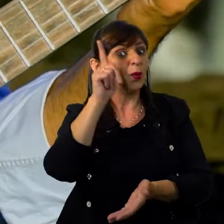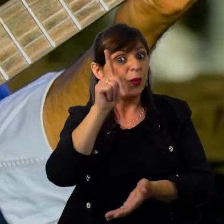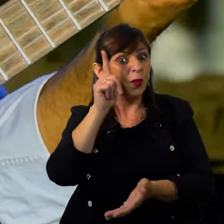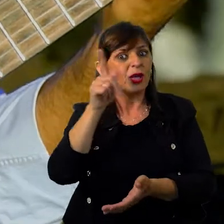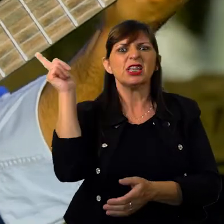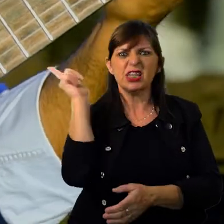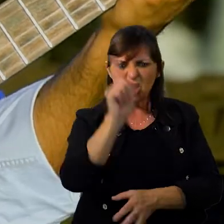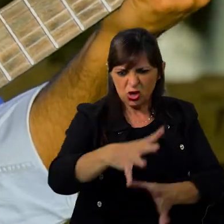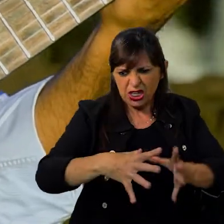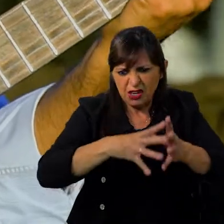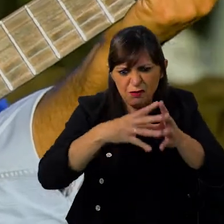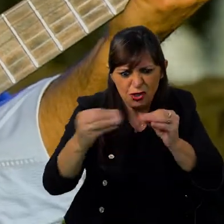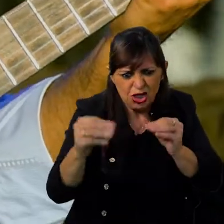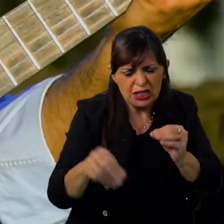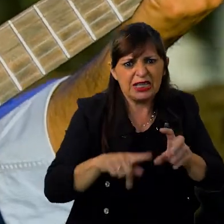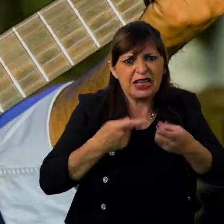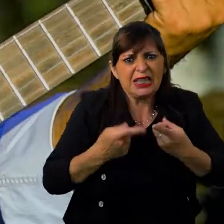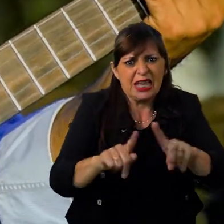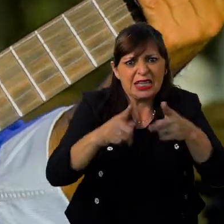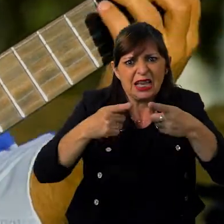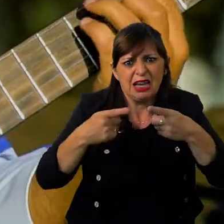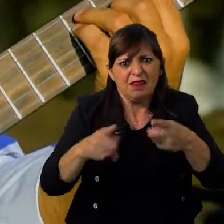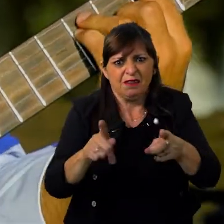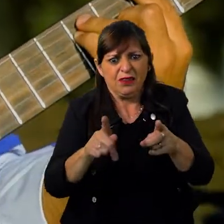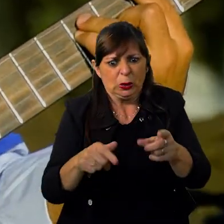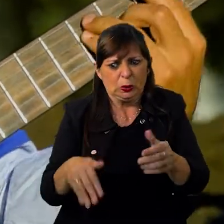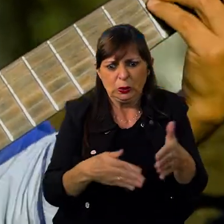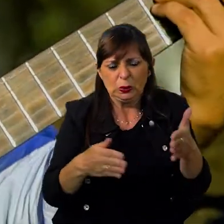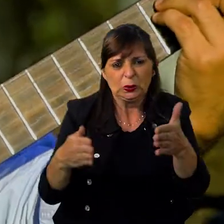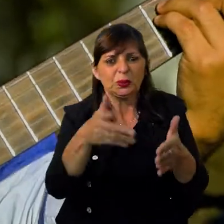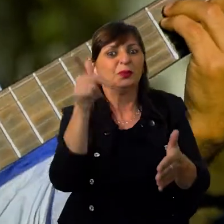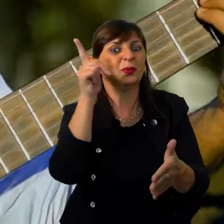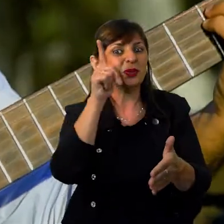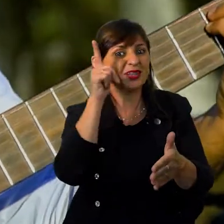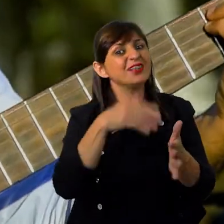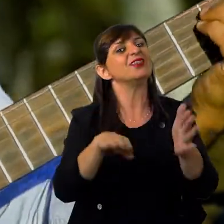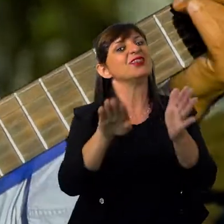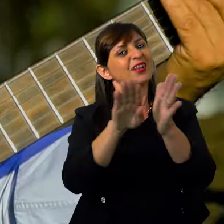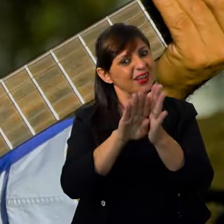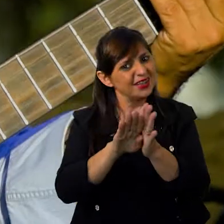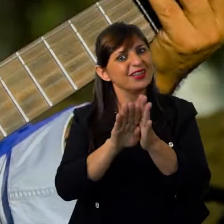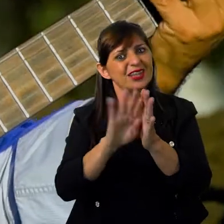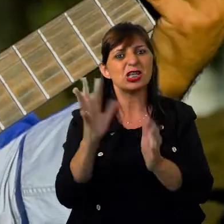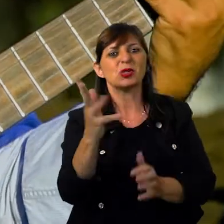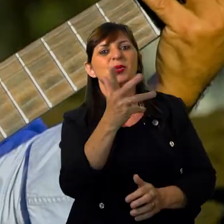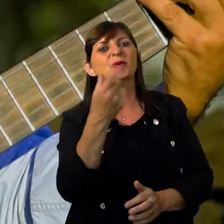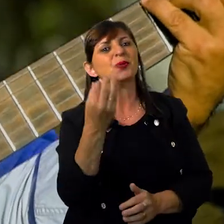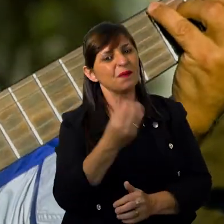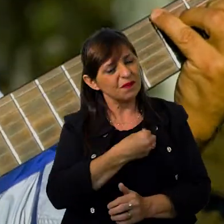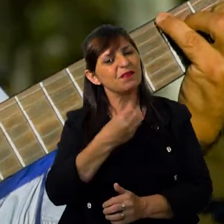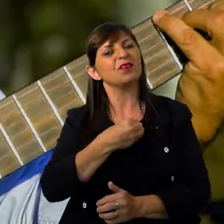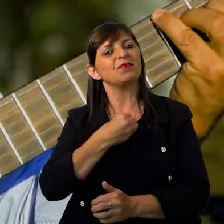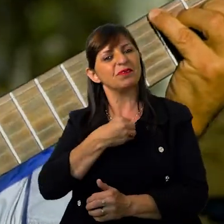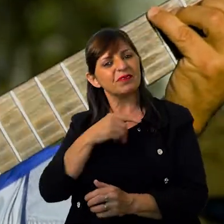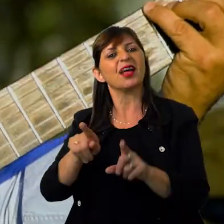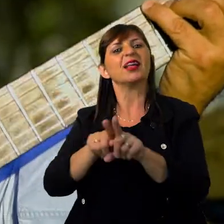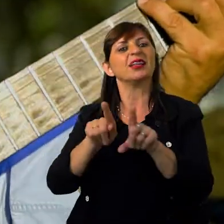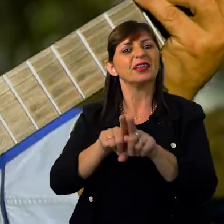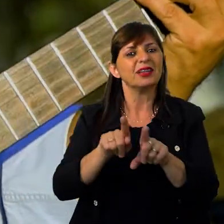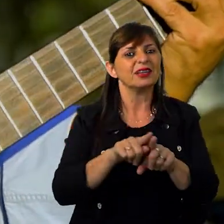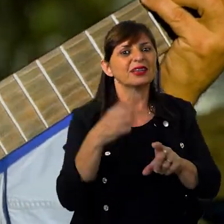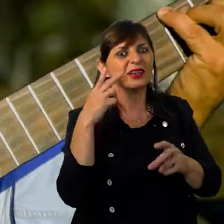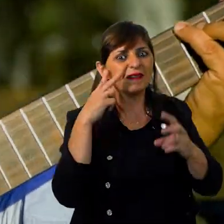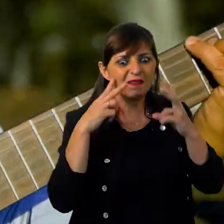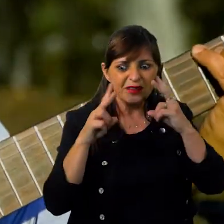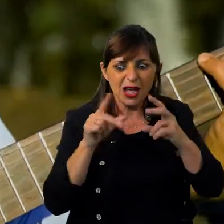despeço deste mundo é só Deus já São Miguel é só uma bagunça lá no combo e